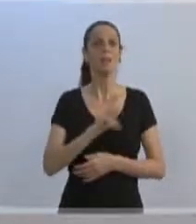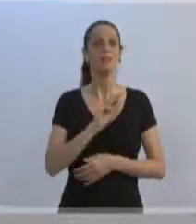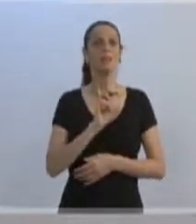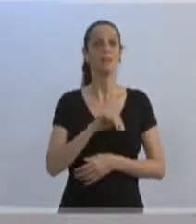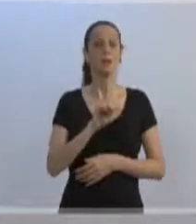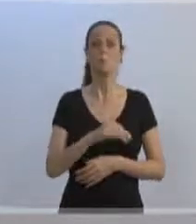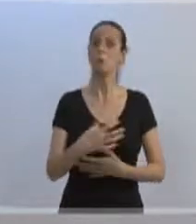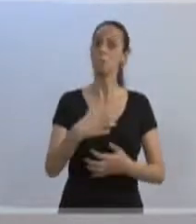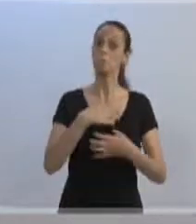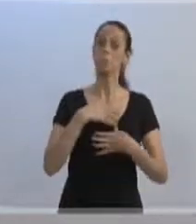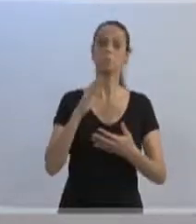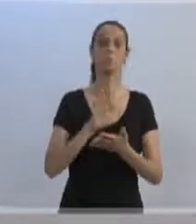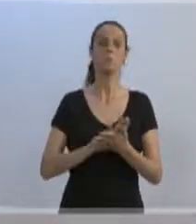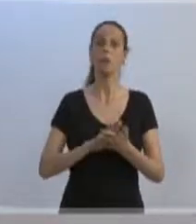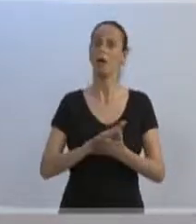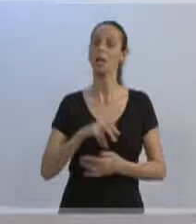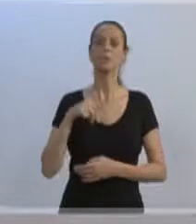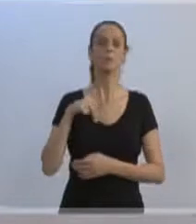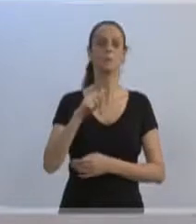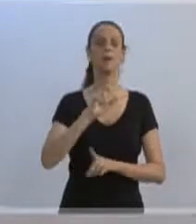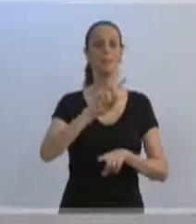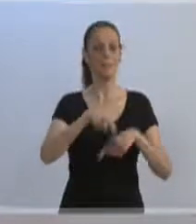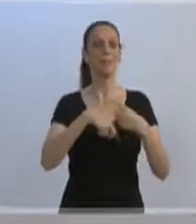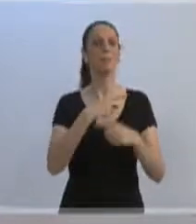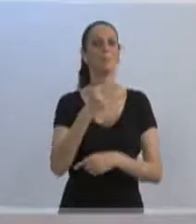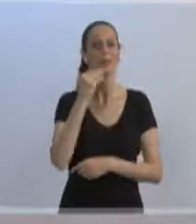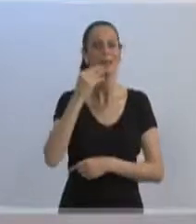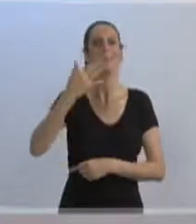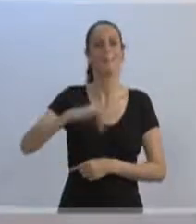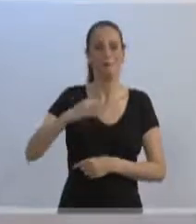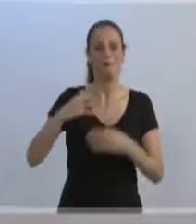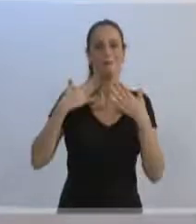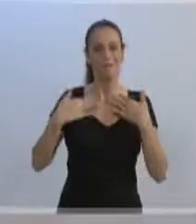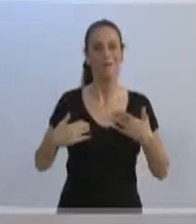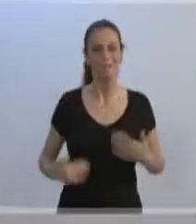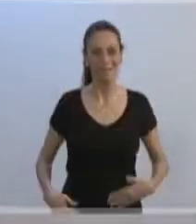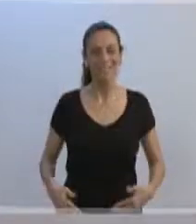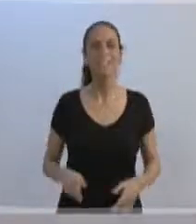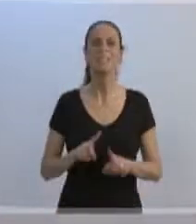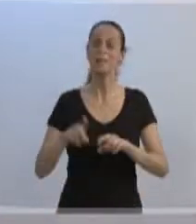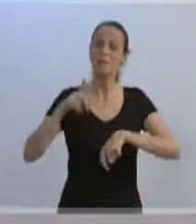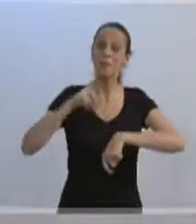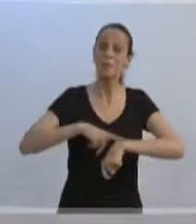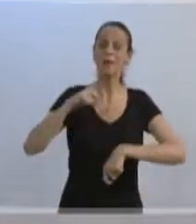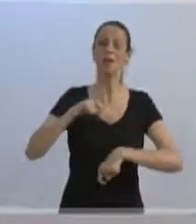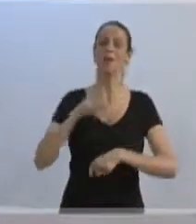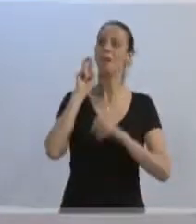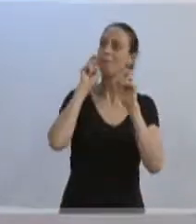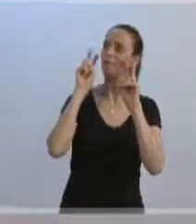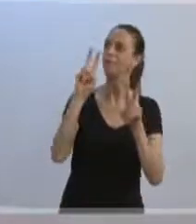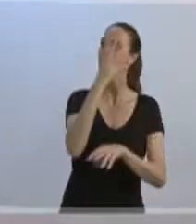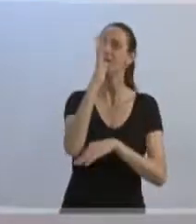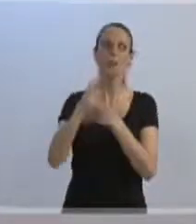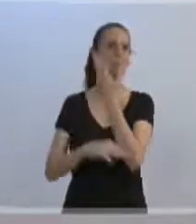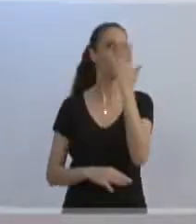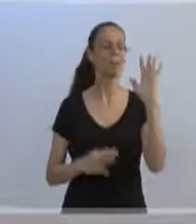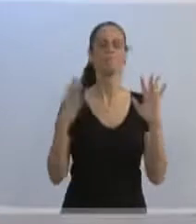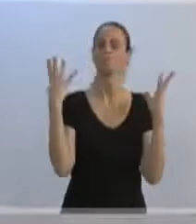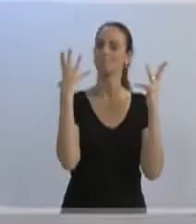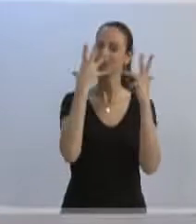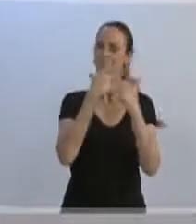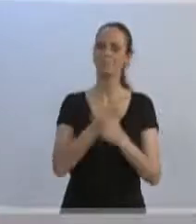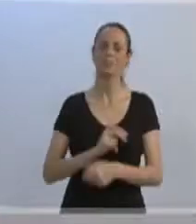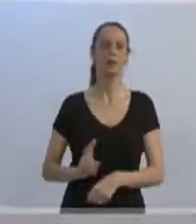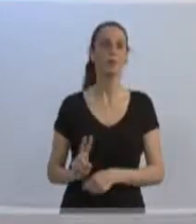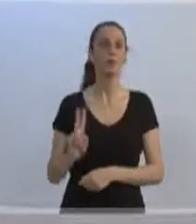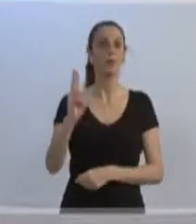forma que não sentisse muito né só depois que a gente acaba que a gente sente o efeito mas ali realmente com a paisagem é muito bonita com a